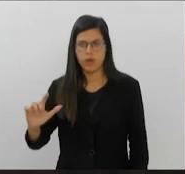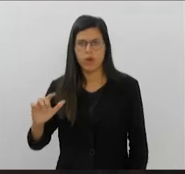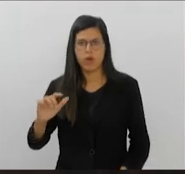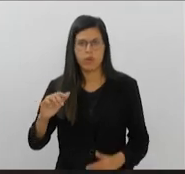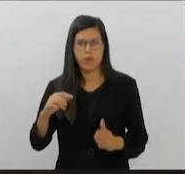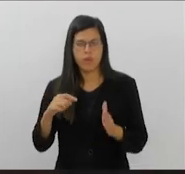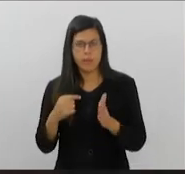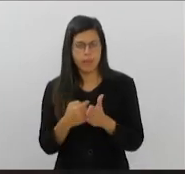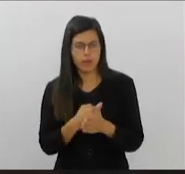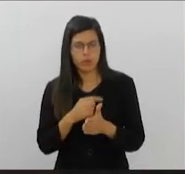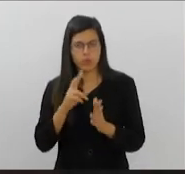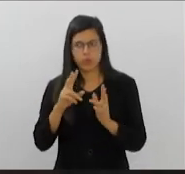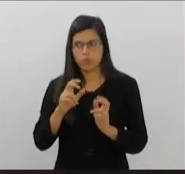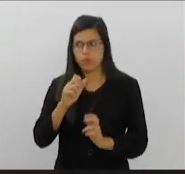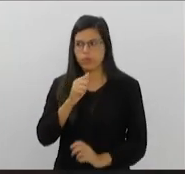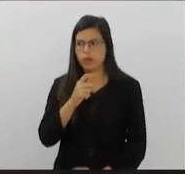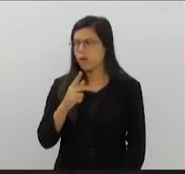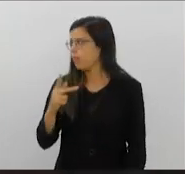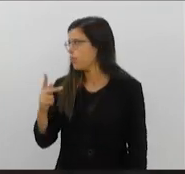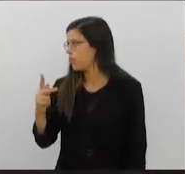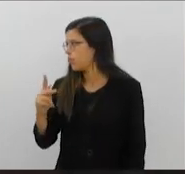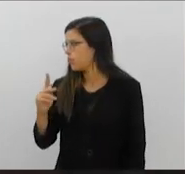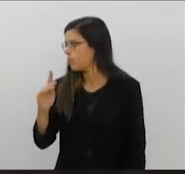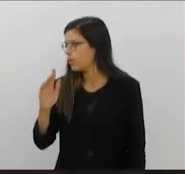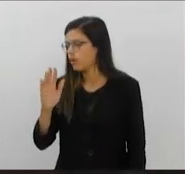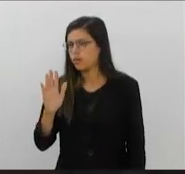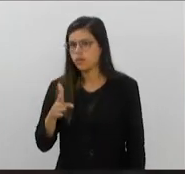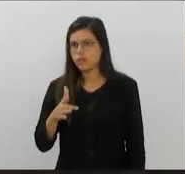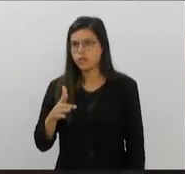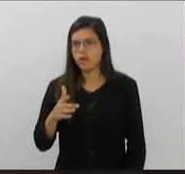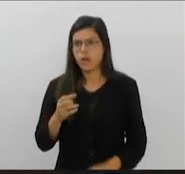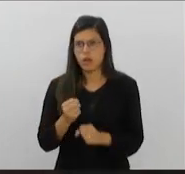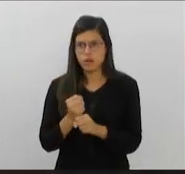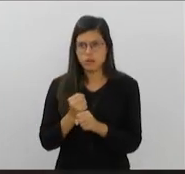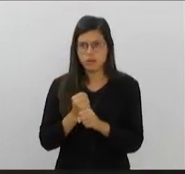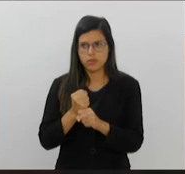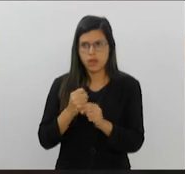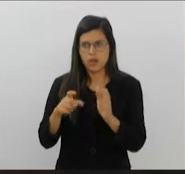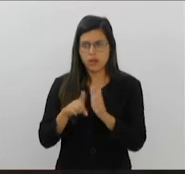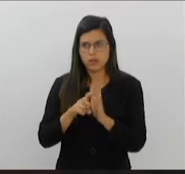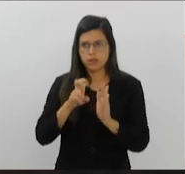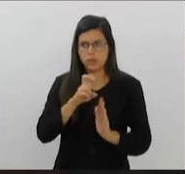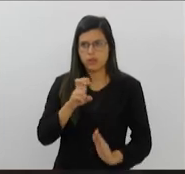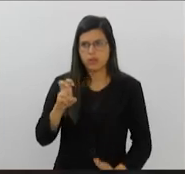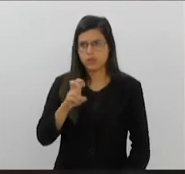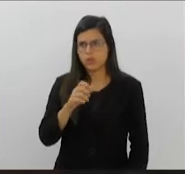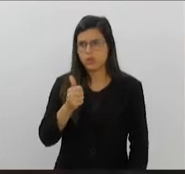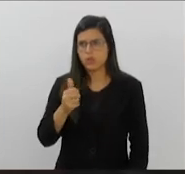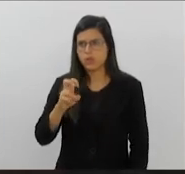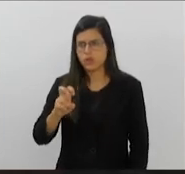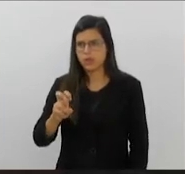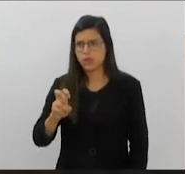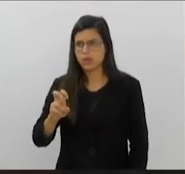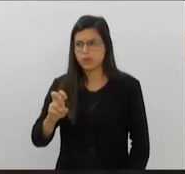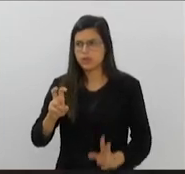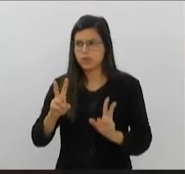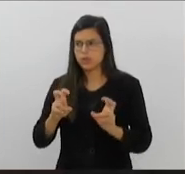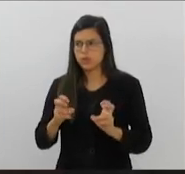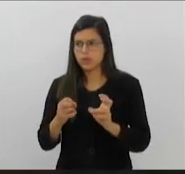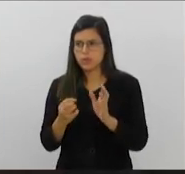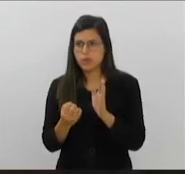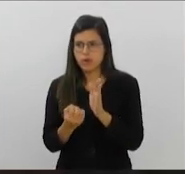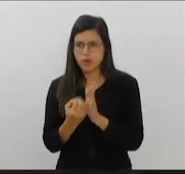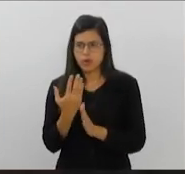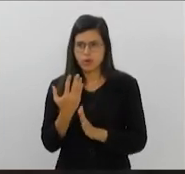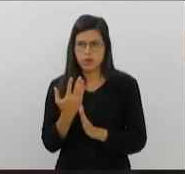está em vigor, desde 2009, a Lei Estadual 5515, que dispõe sobre a criação do